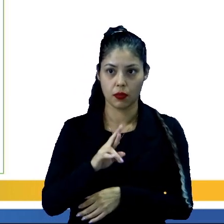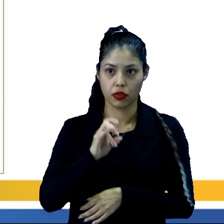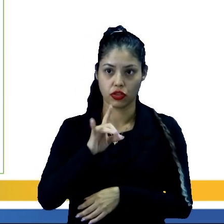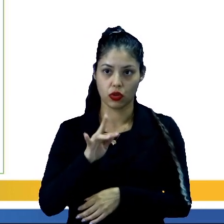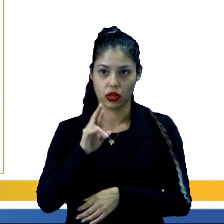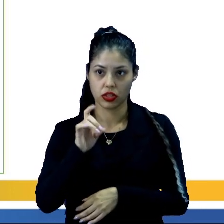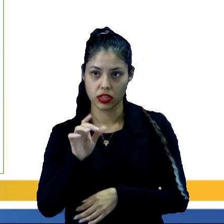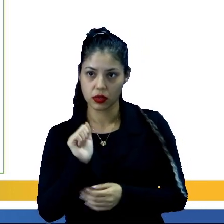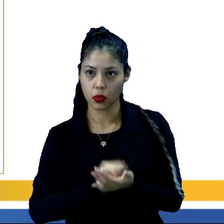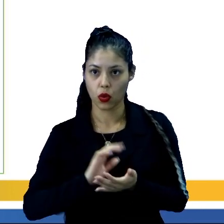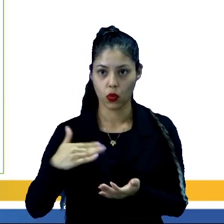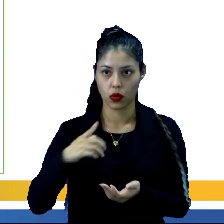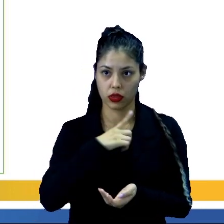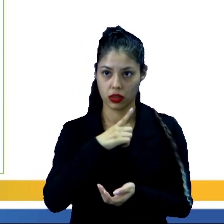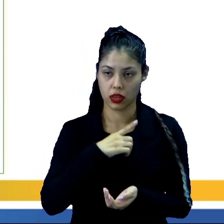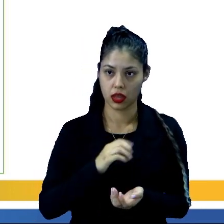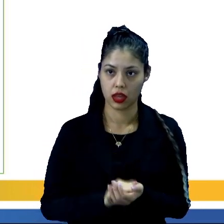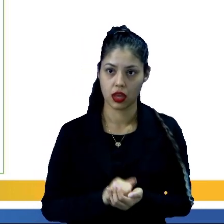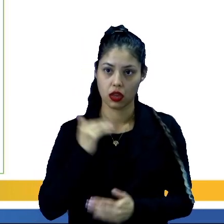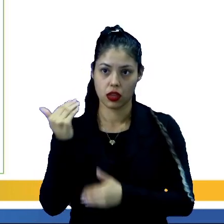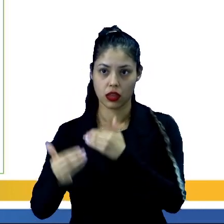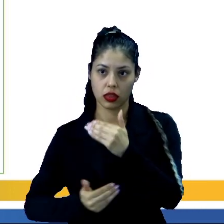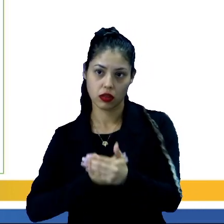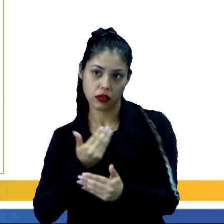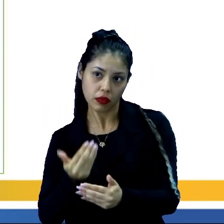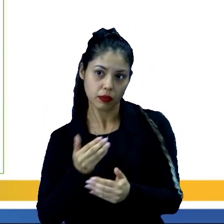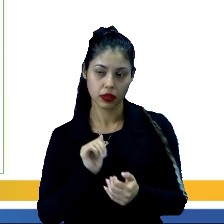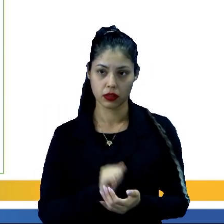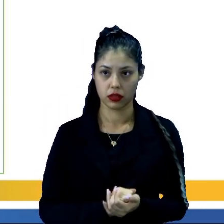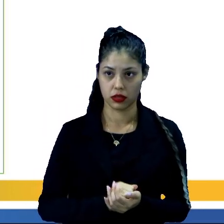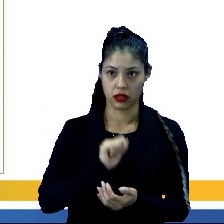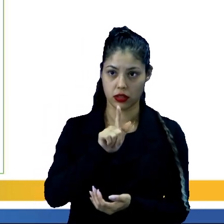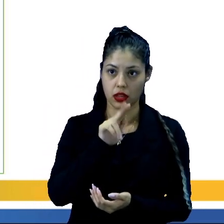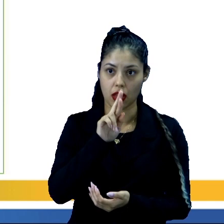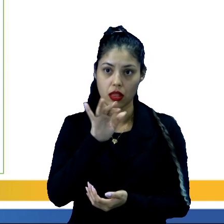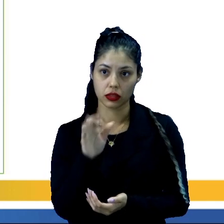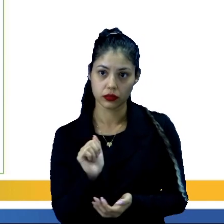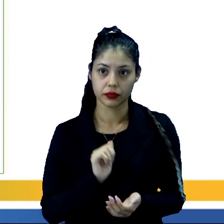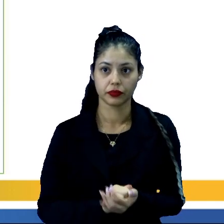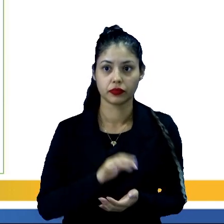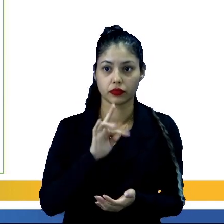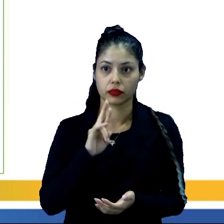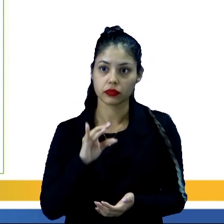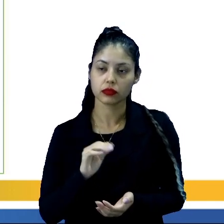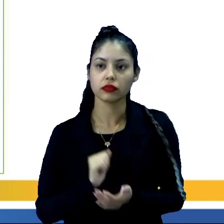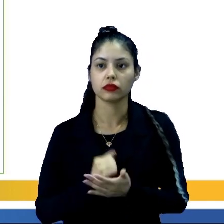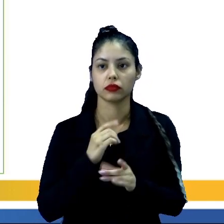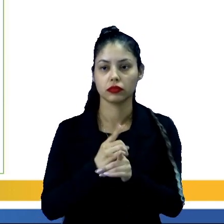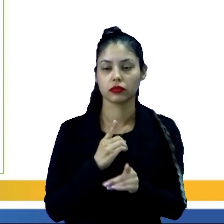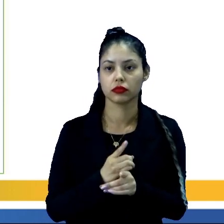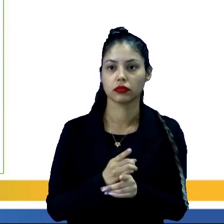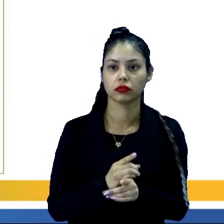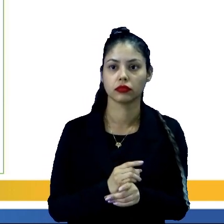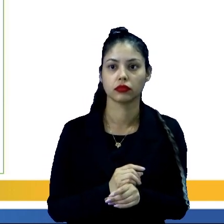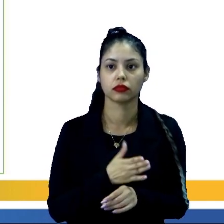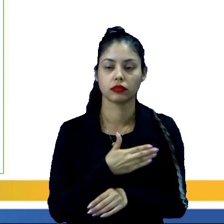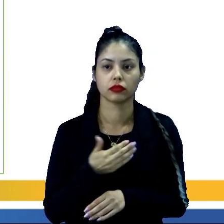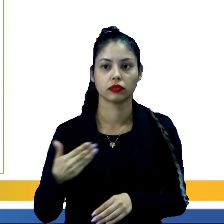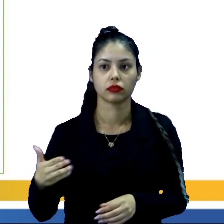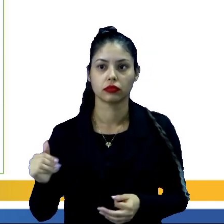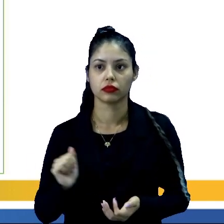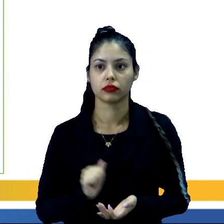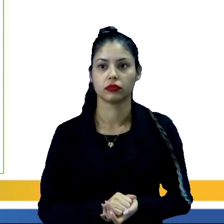hipotireoidismo, né? Então quando a gente tem esse hipotireoidismo, a gente vai ter um desenvolvimento ali dessa glândula ali da tireoide e depois pode formar